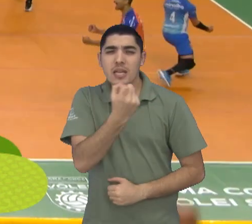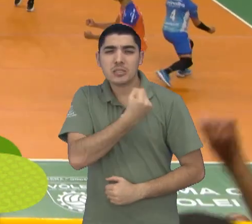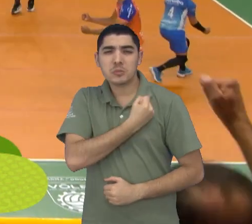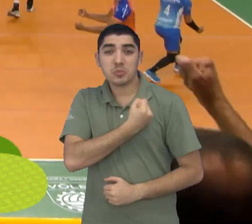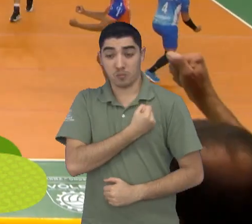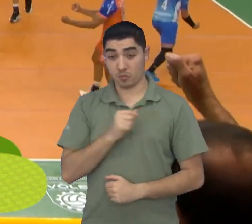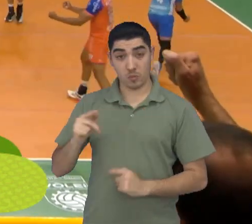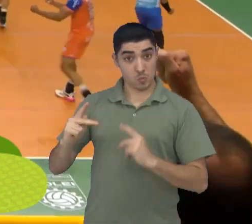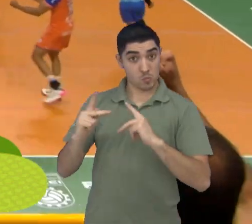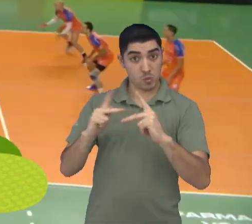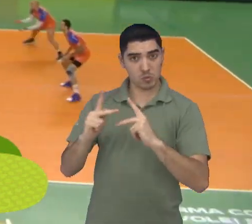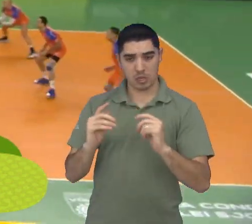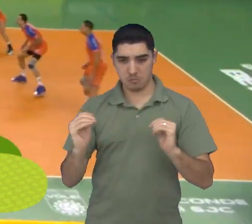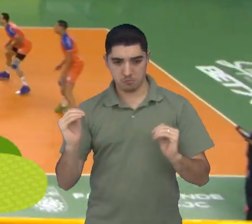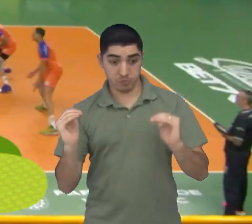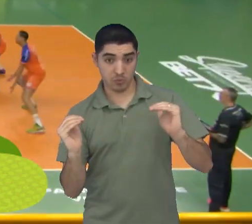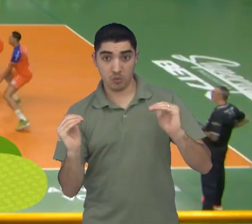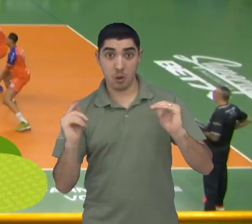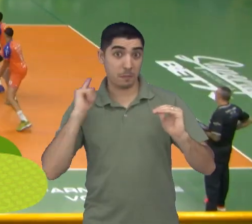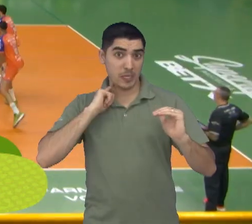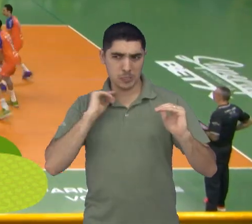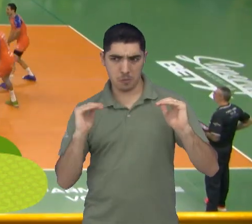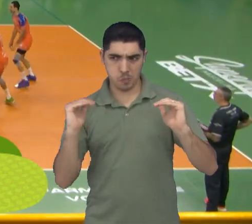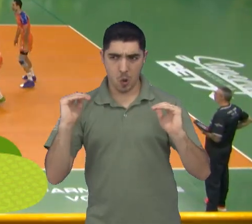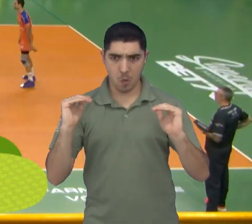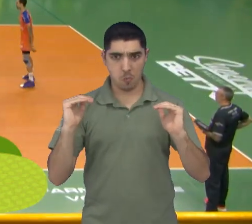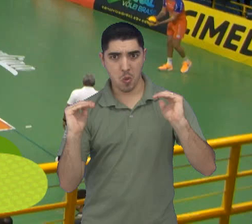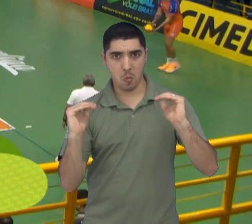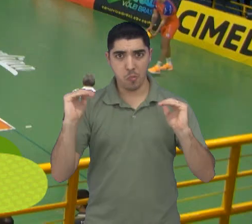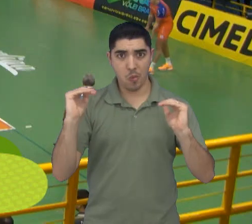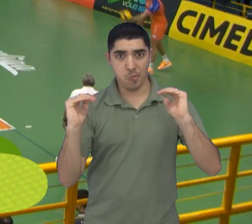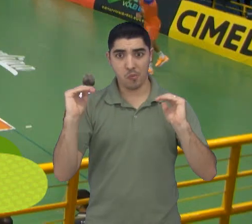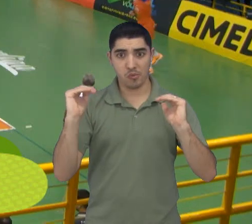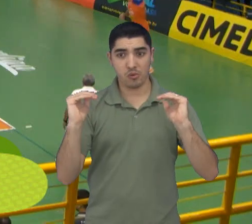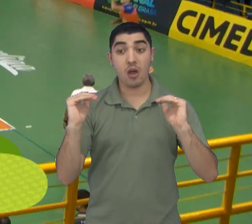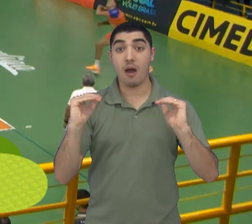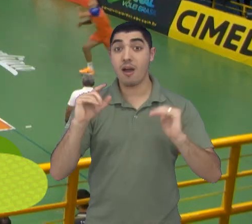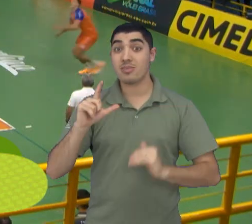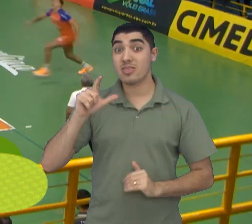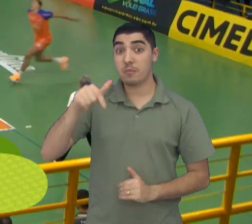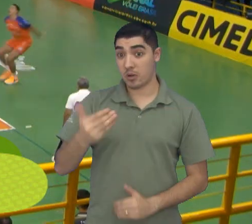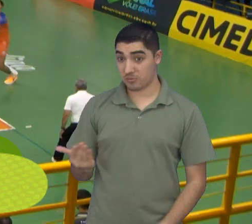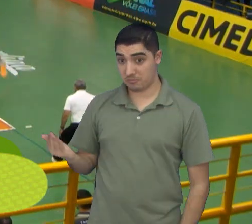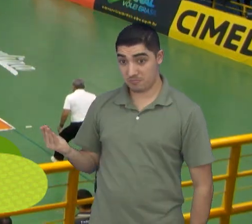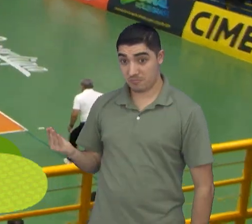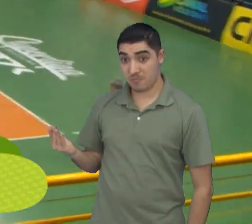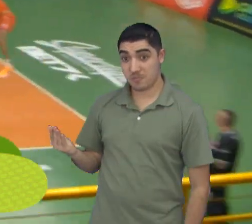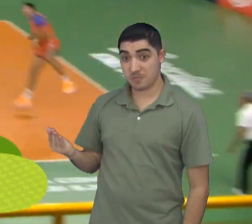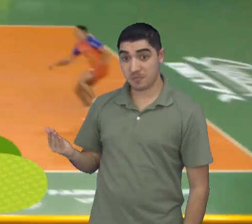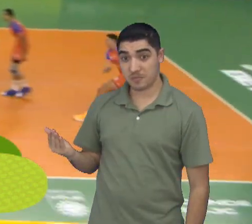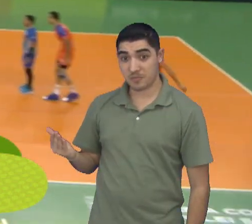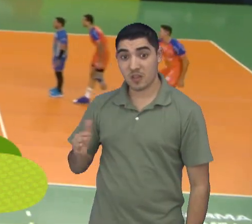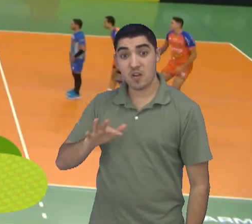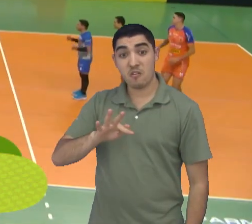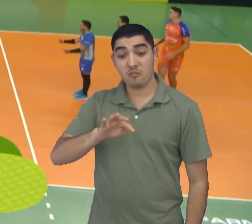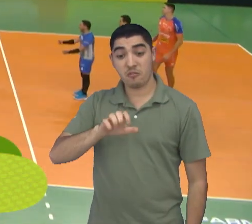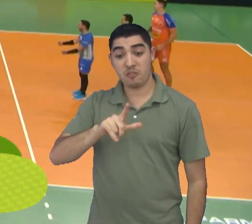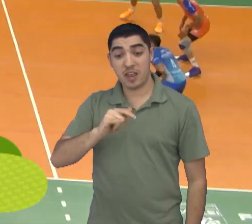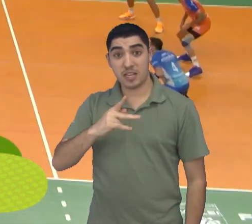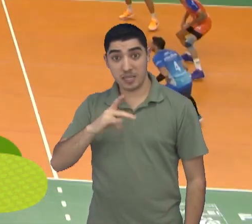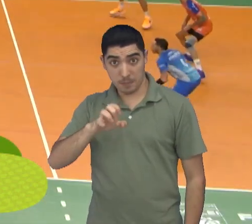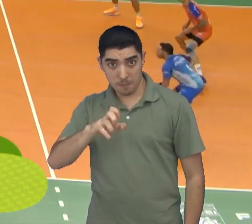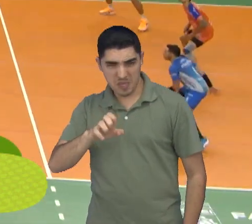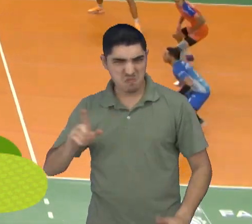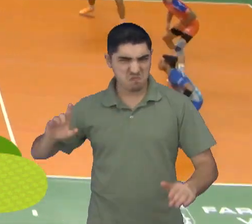São José pontuava e o Minas corria atrás do empate, até Felipe Roque acertar o primeiro ponto de saque da